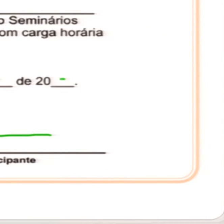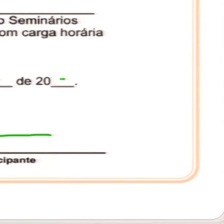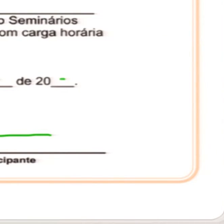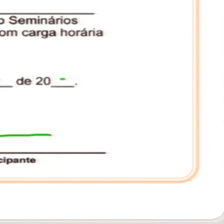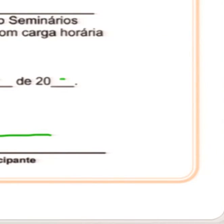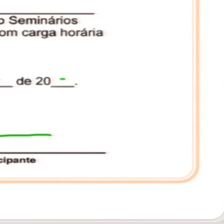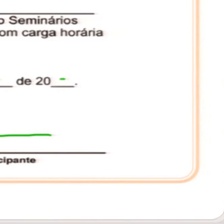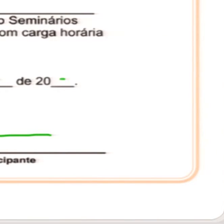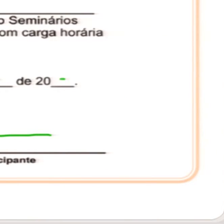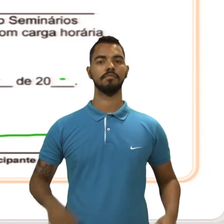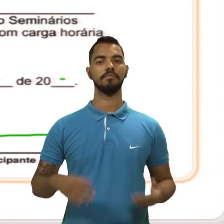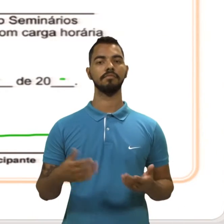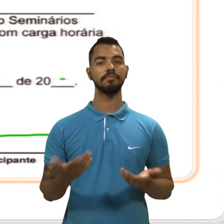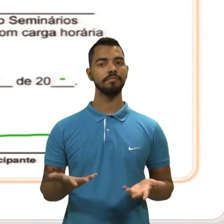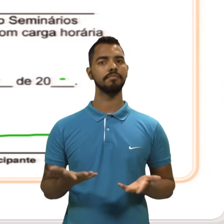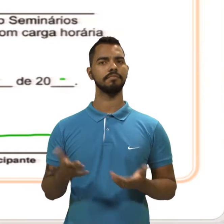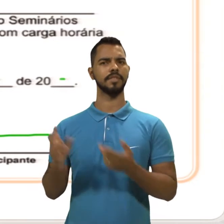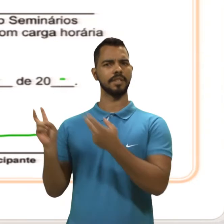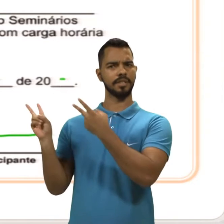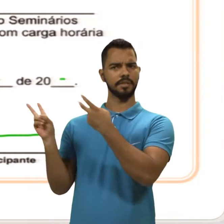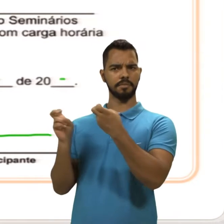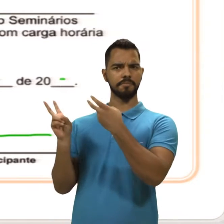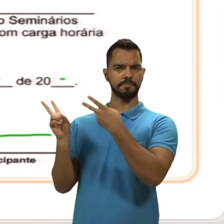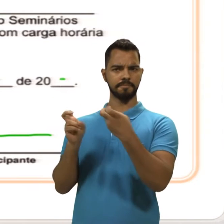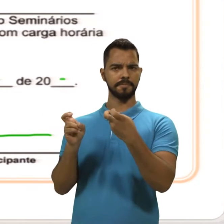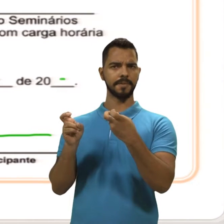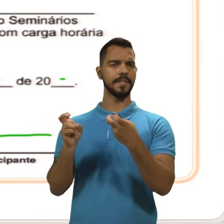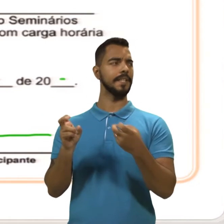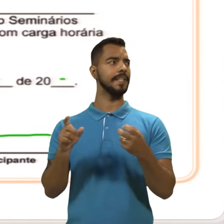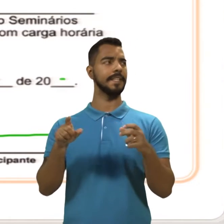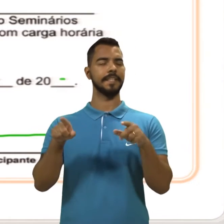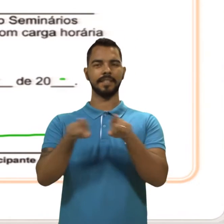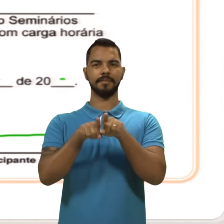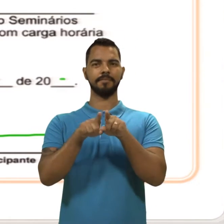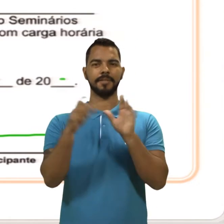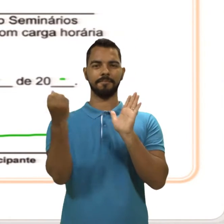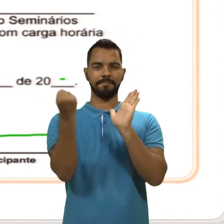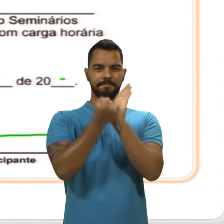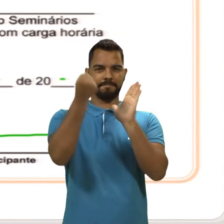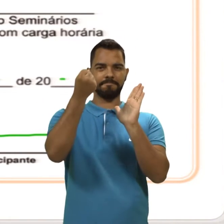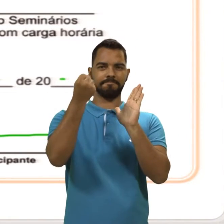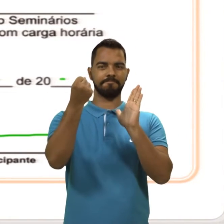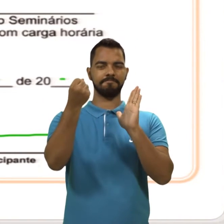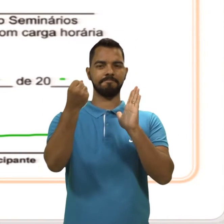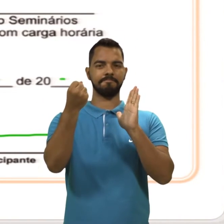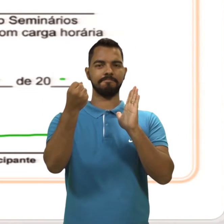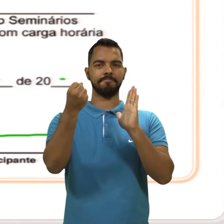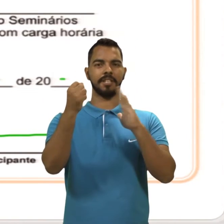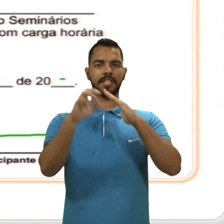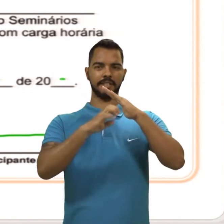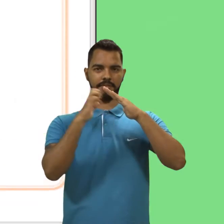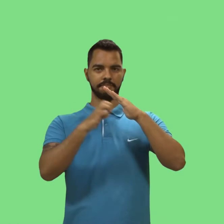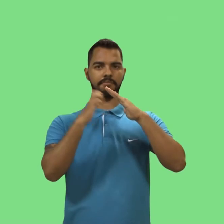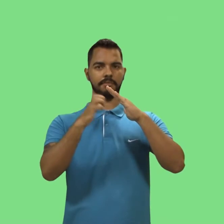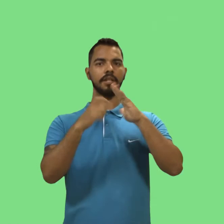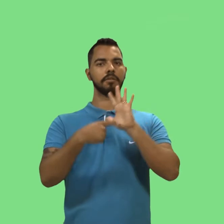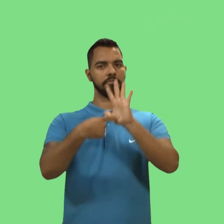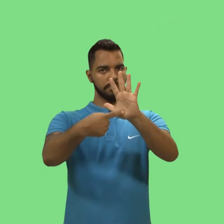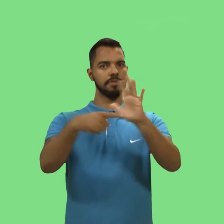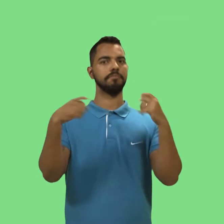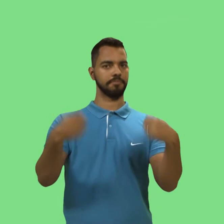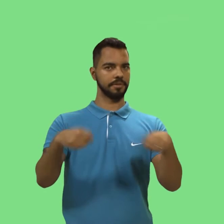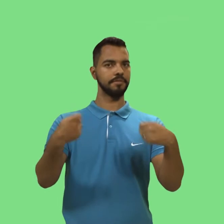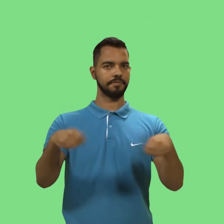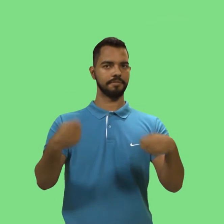Podemos ver também que o timbre e a logomarca devem aparecer nesse documento.